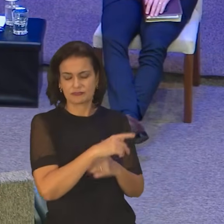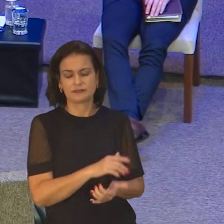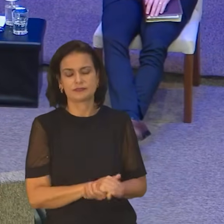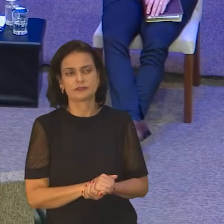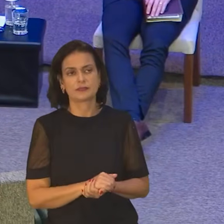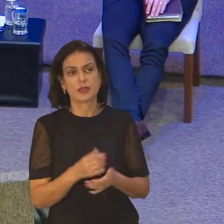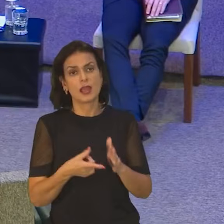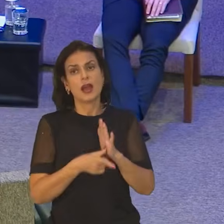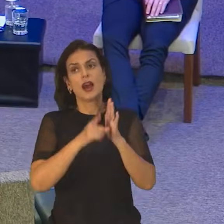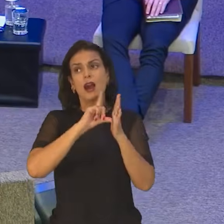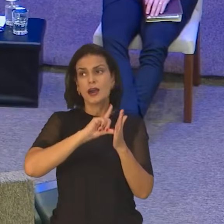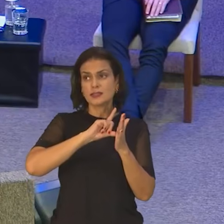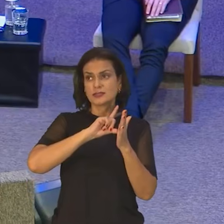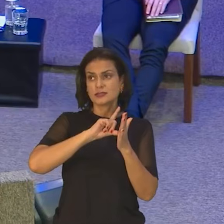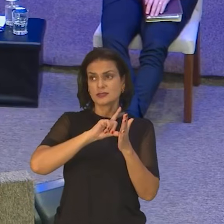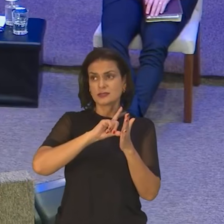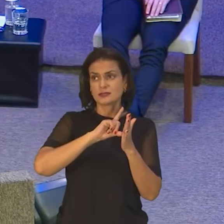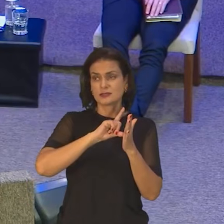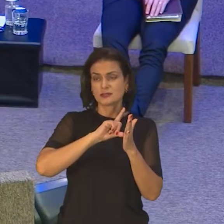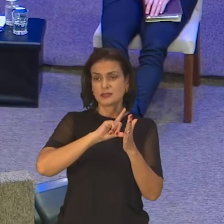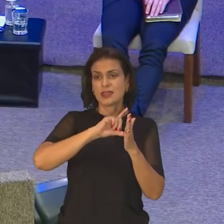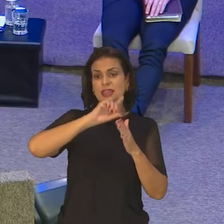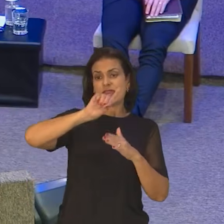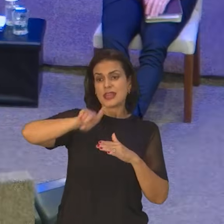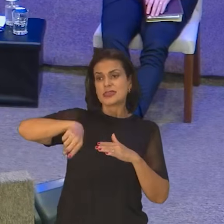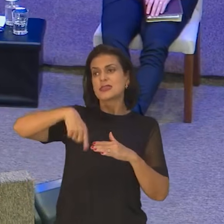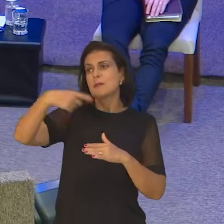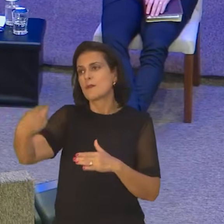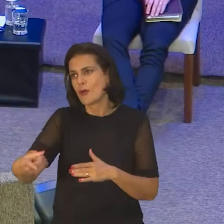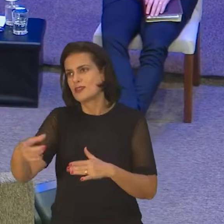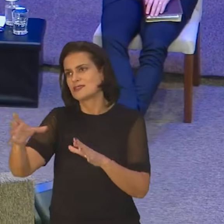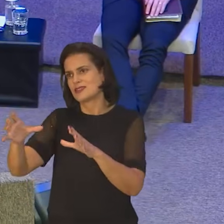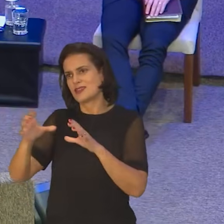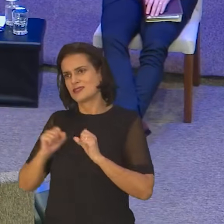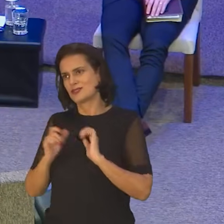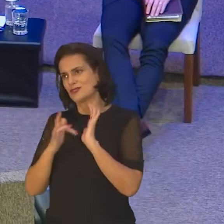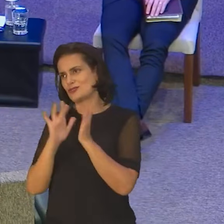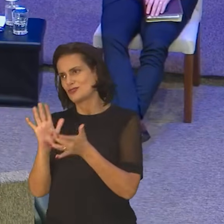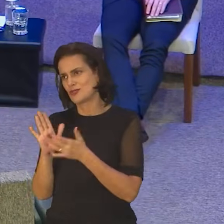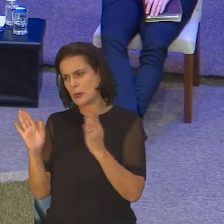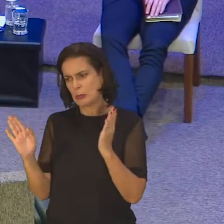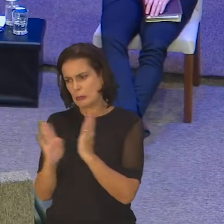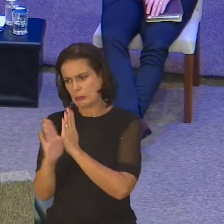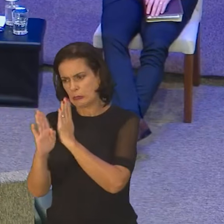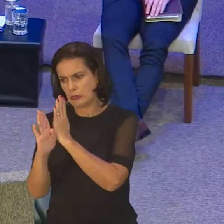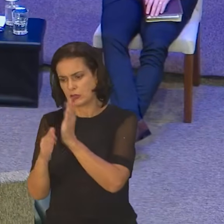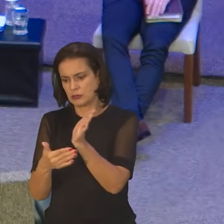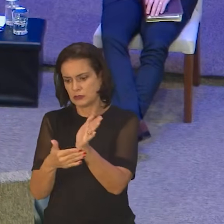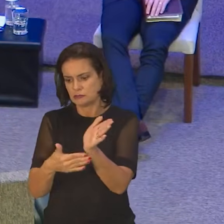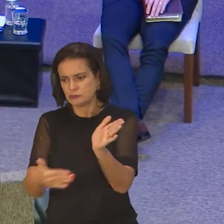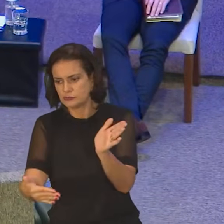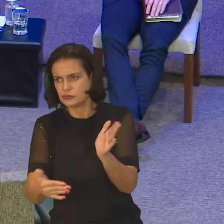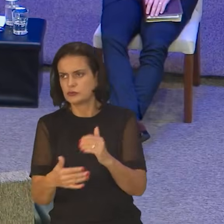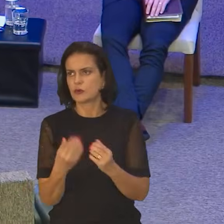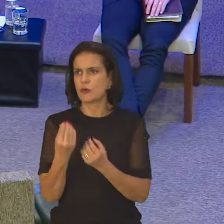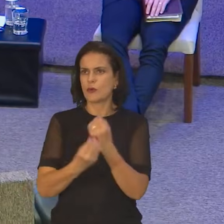Antes e depois da conversão. Perseguições, lutas, andando torto.